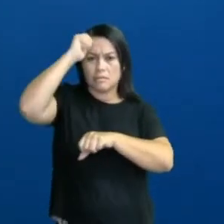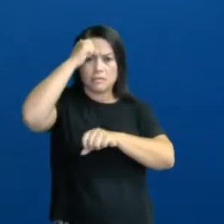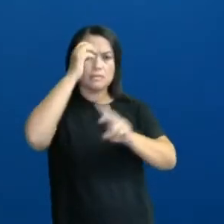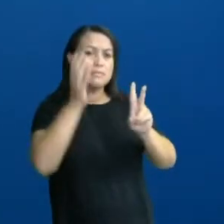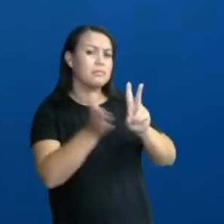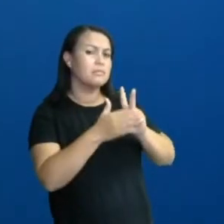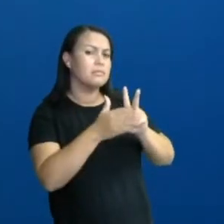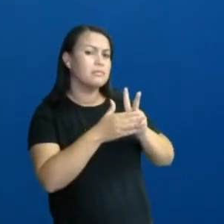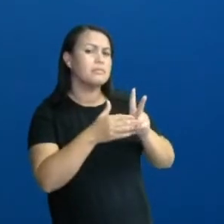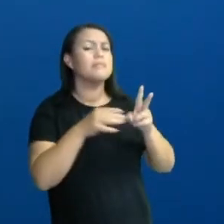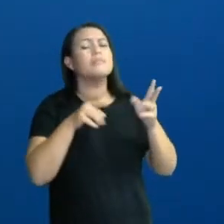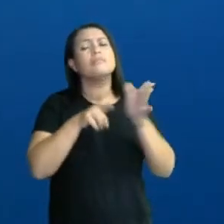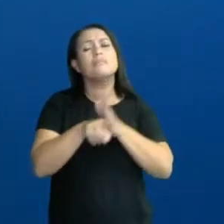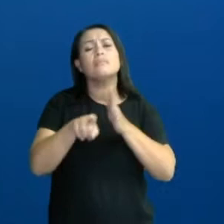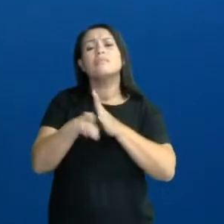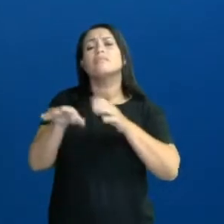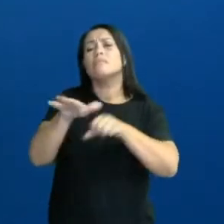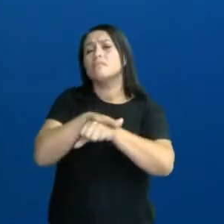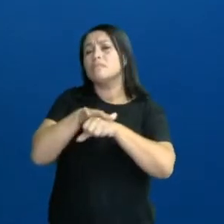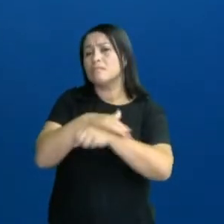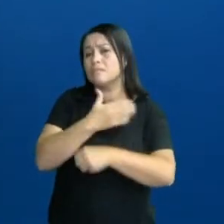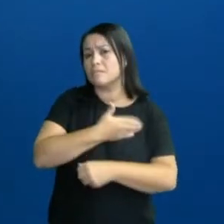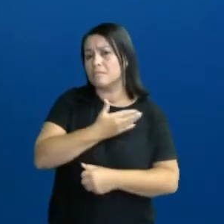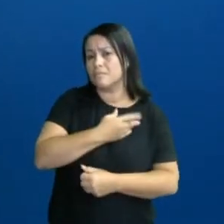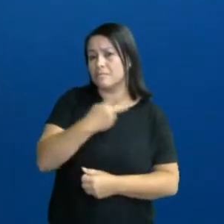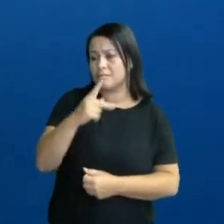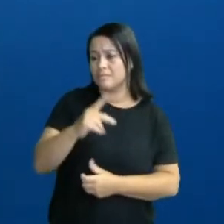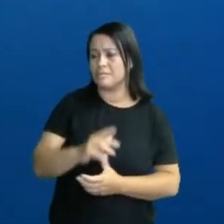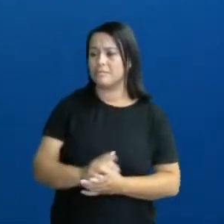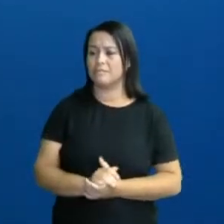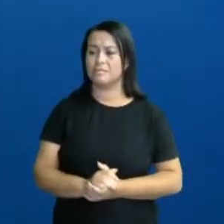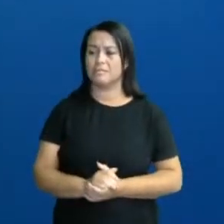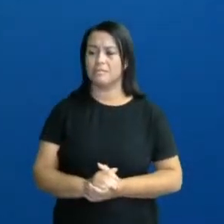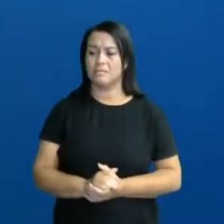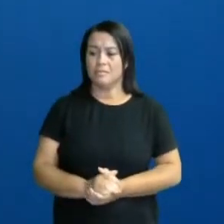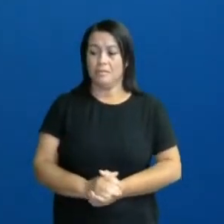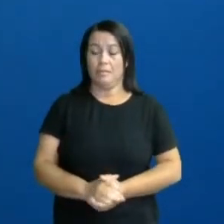né? Conversa com seus colegas sobre isso, tá certo?